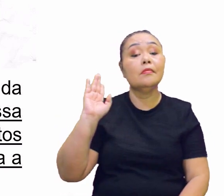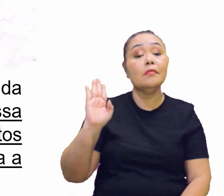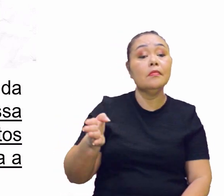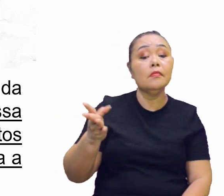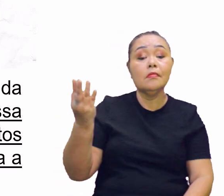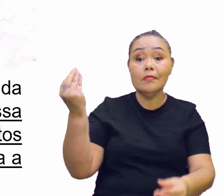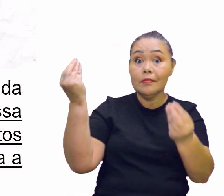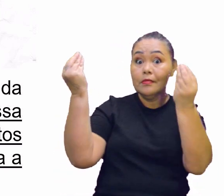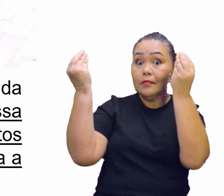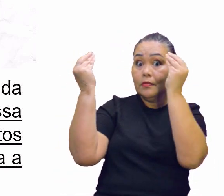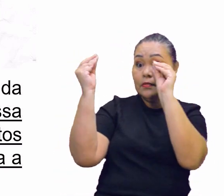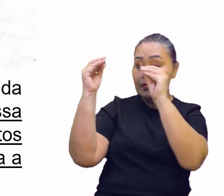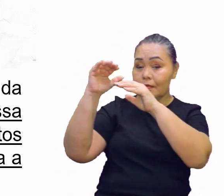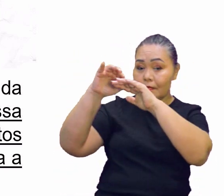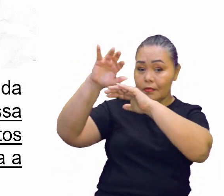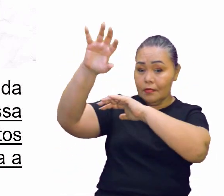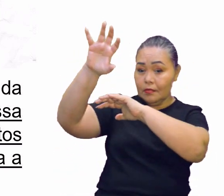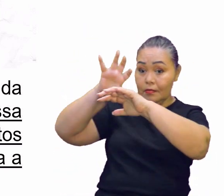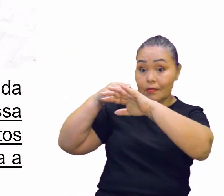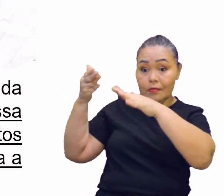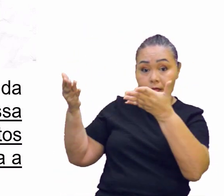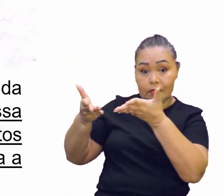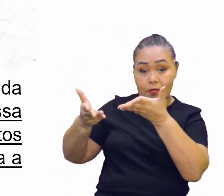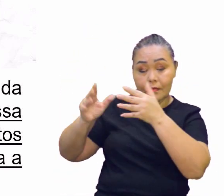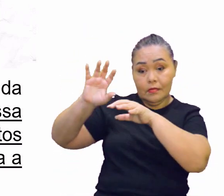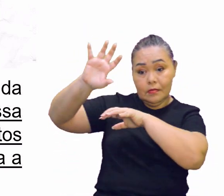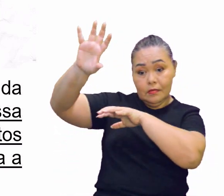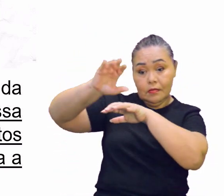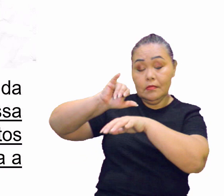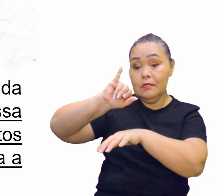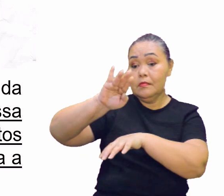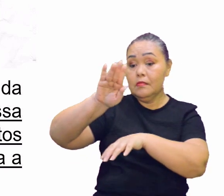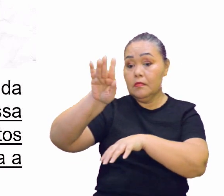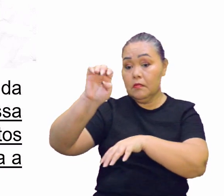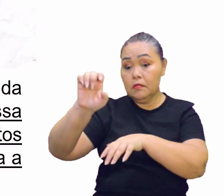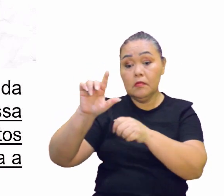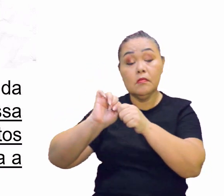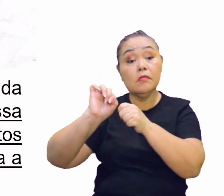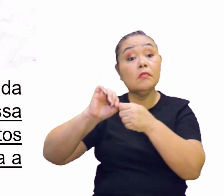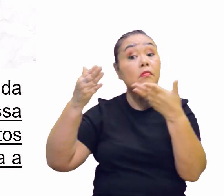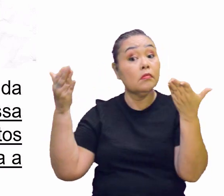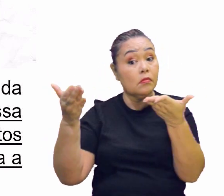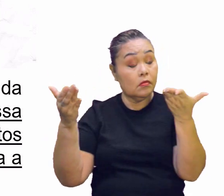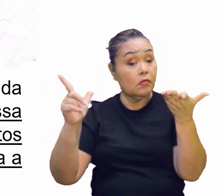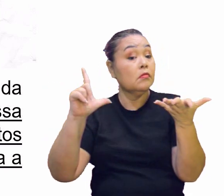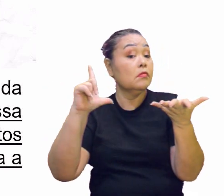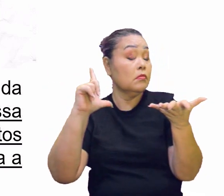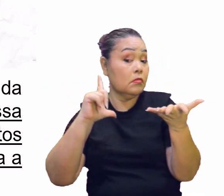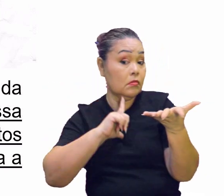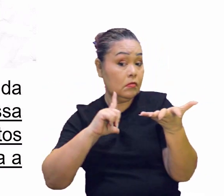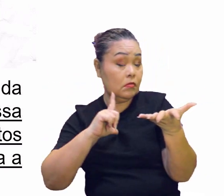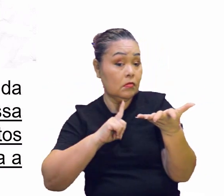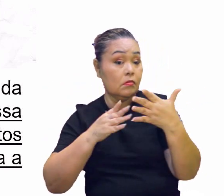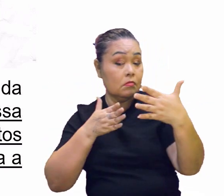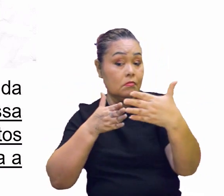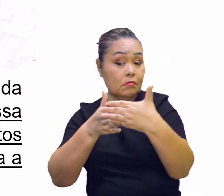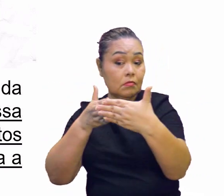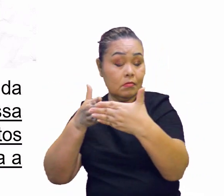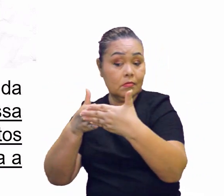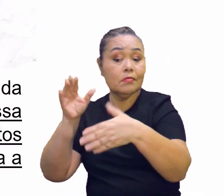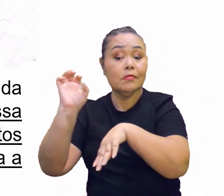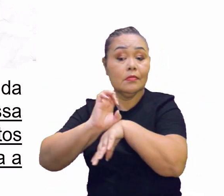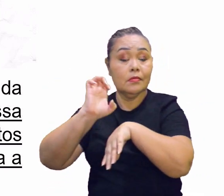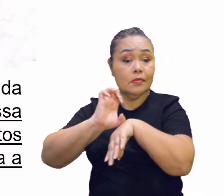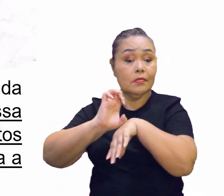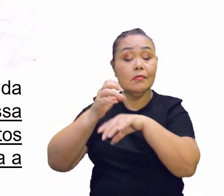uma configuração da divisão atual do IBGE, onde você vai ter exatamente os limites dos